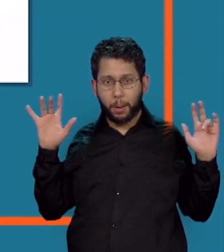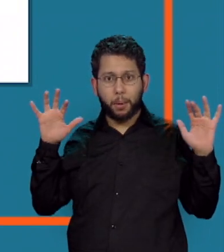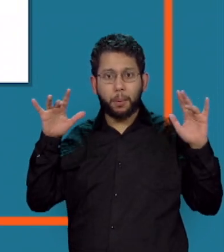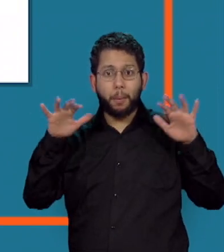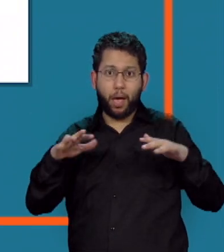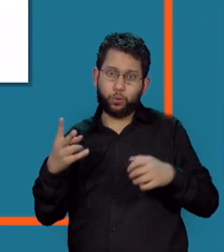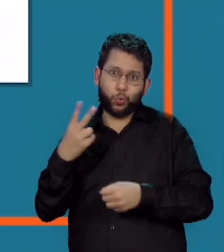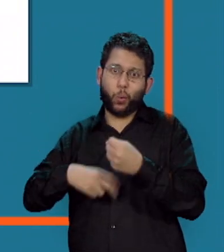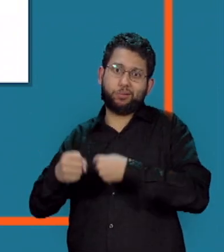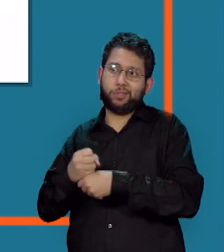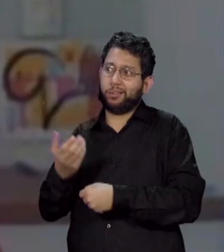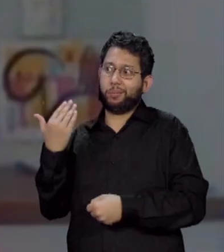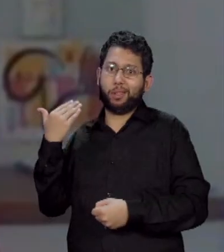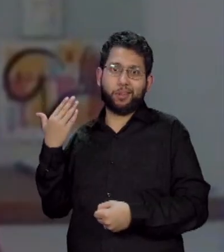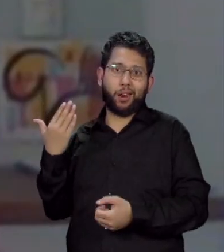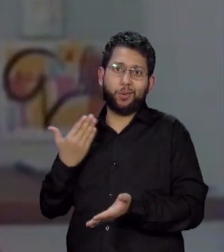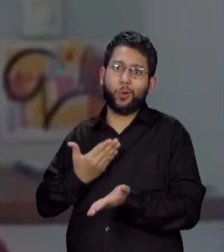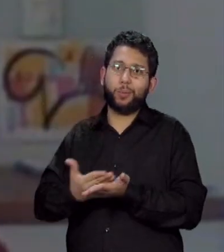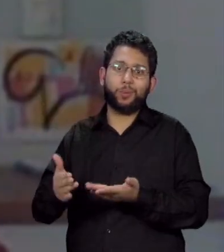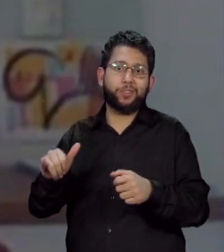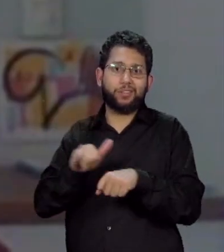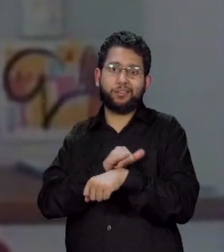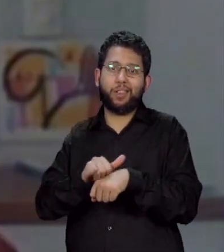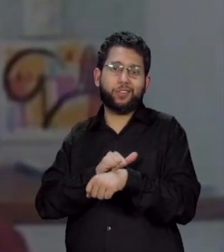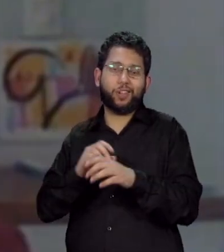96,55% correspondem a curso presencial e